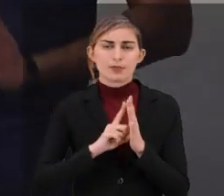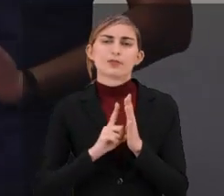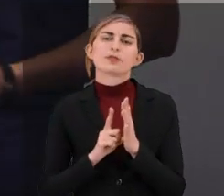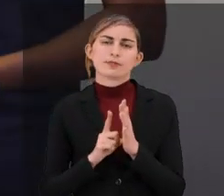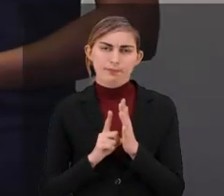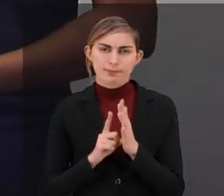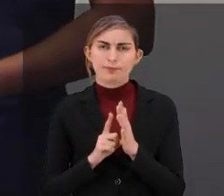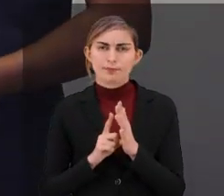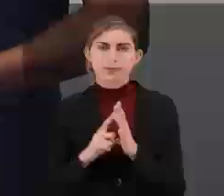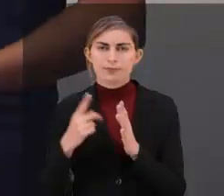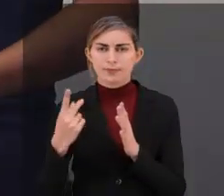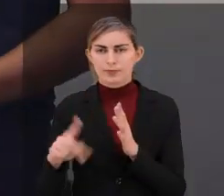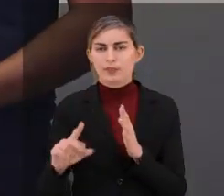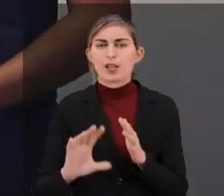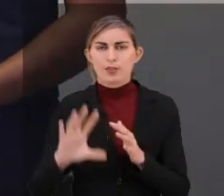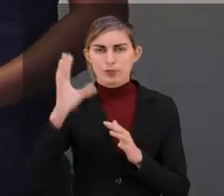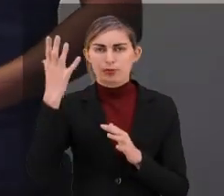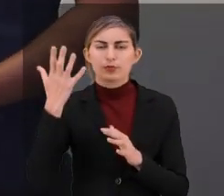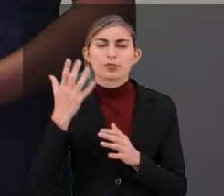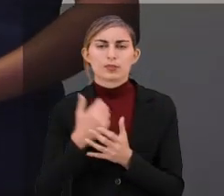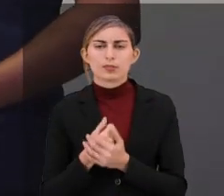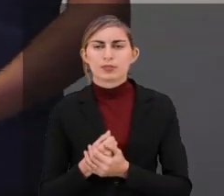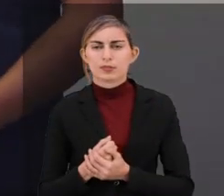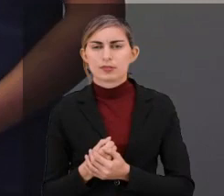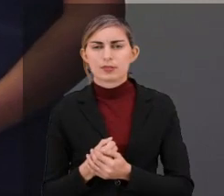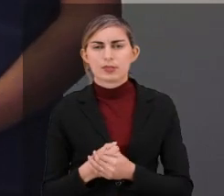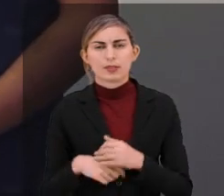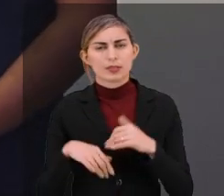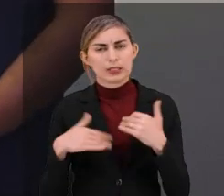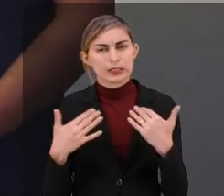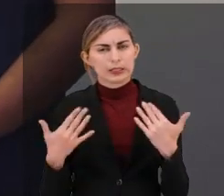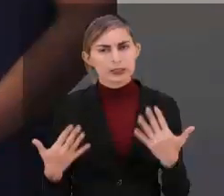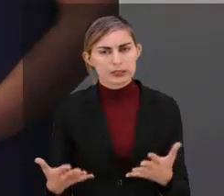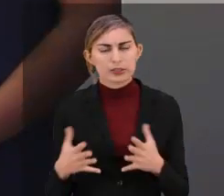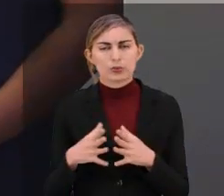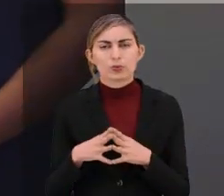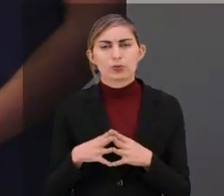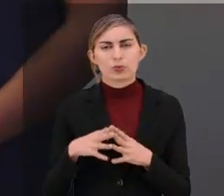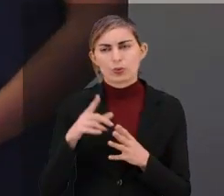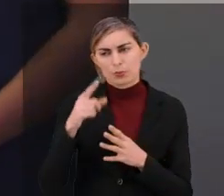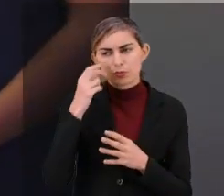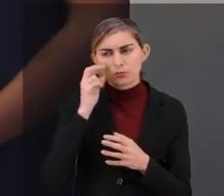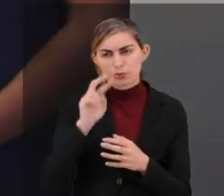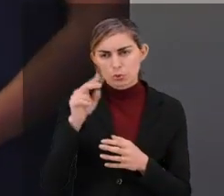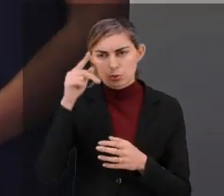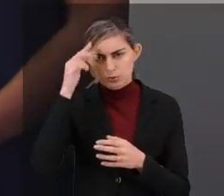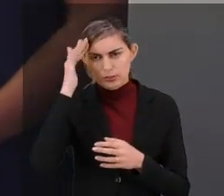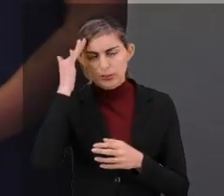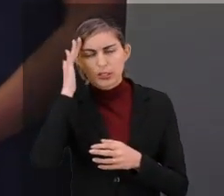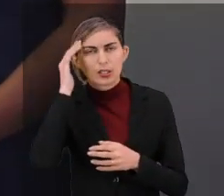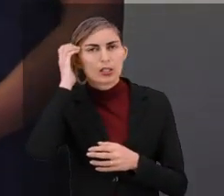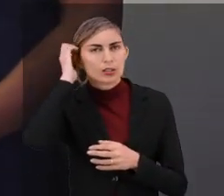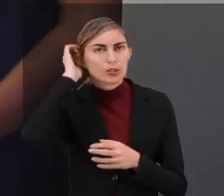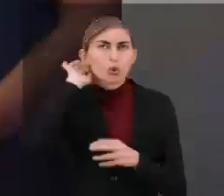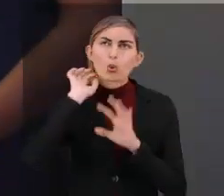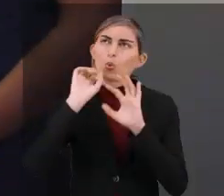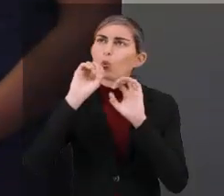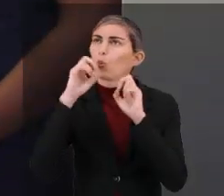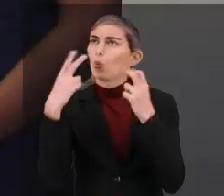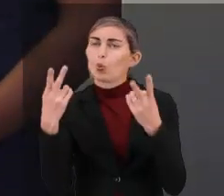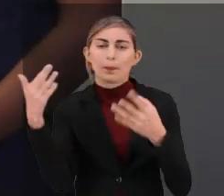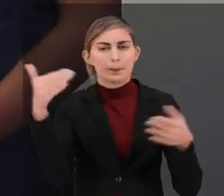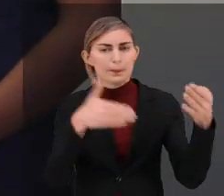antever com que aconteça isso daí, tá? Então, assim, pelo que tu entende, ou pelo que você